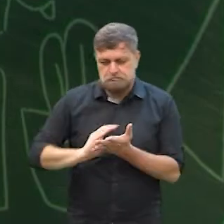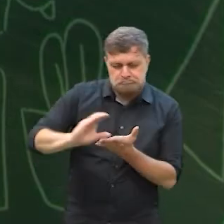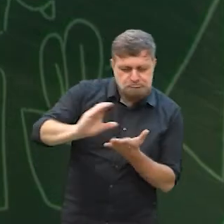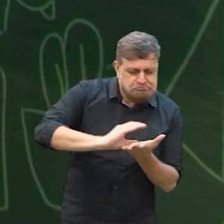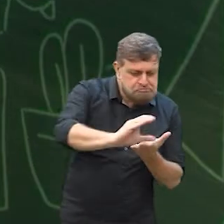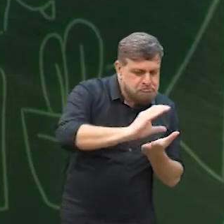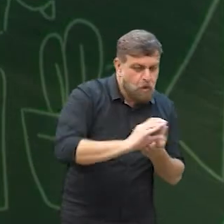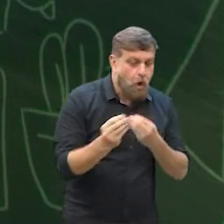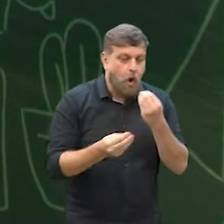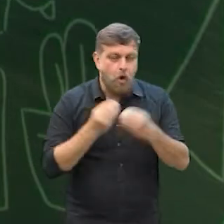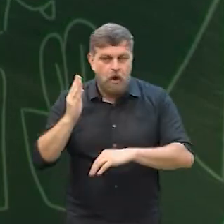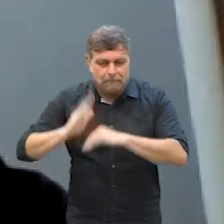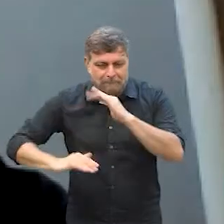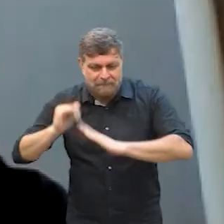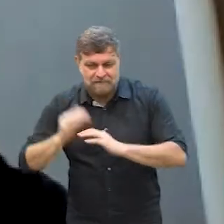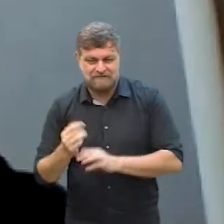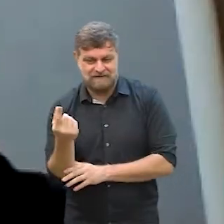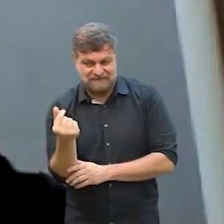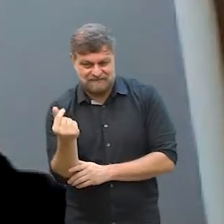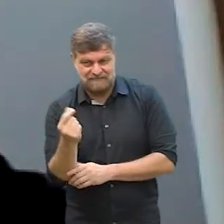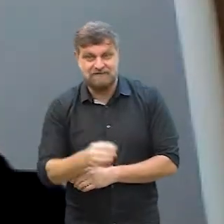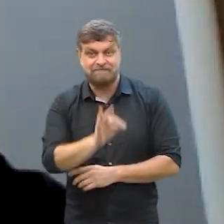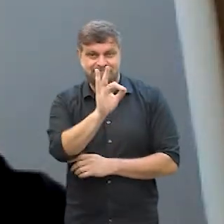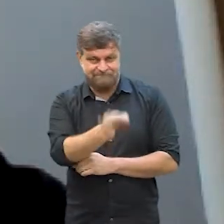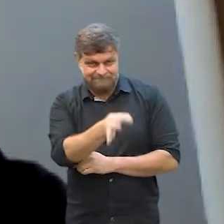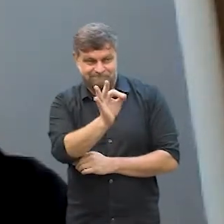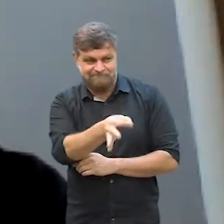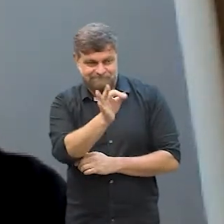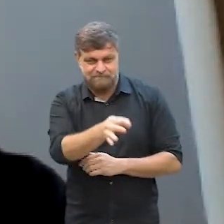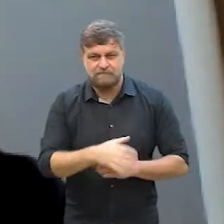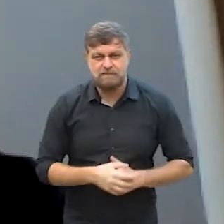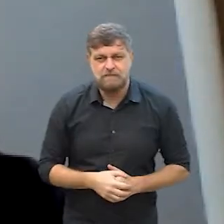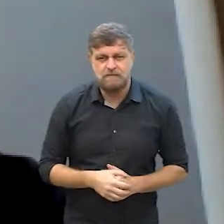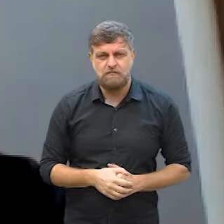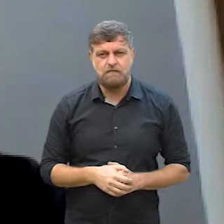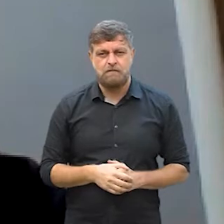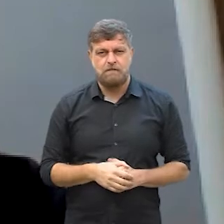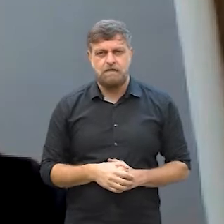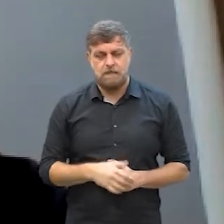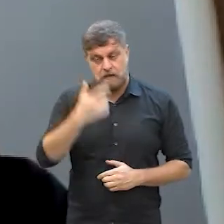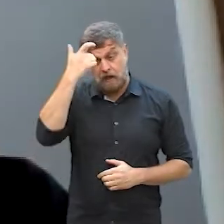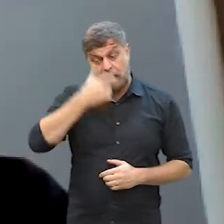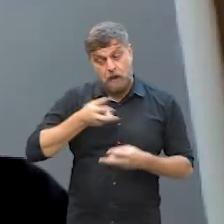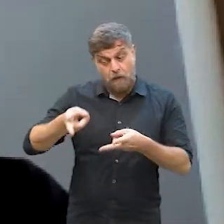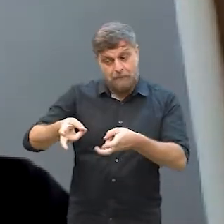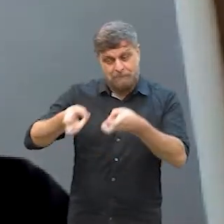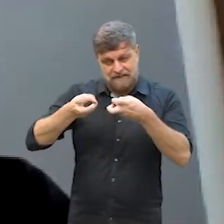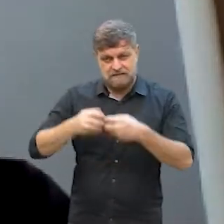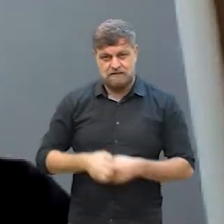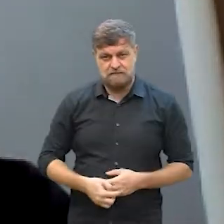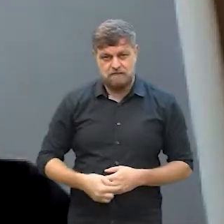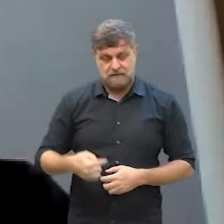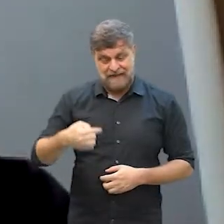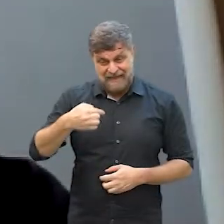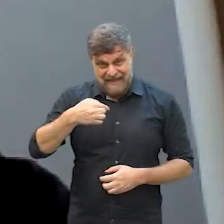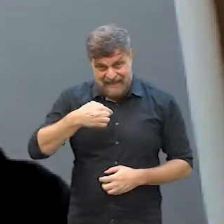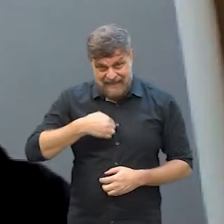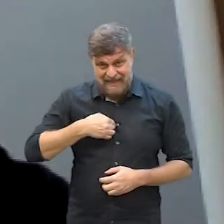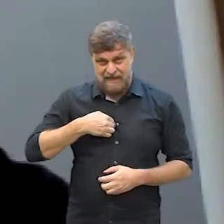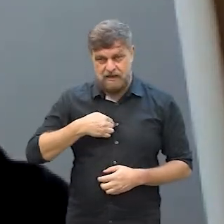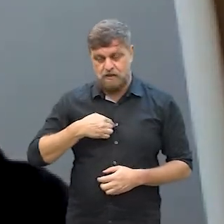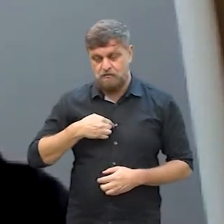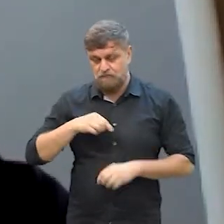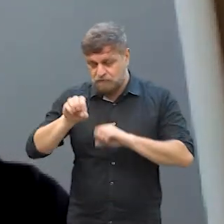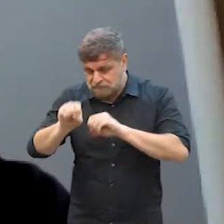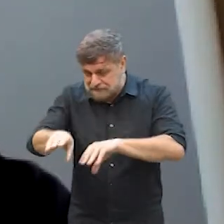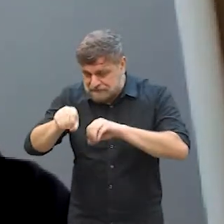né? Sim, sim, cara. E é muito. O que eu percebo é que se eu não